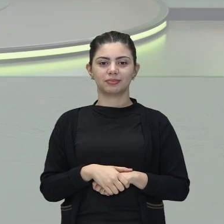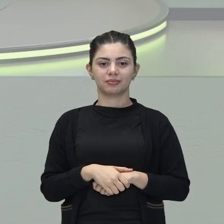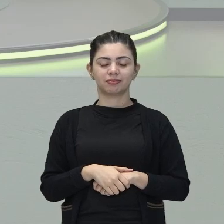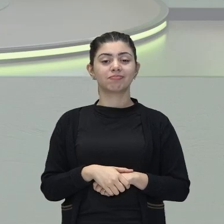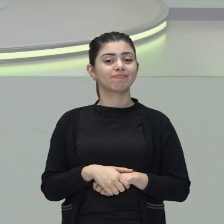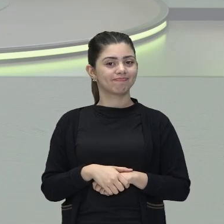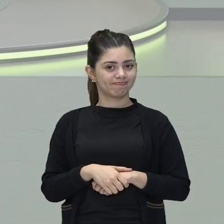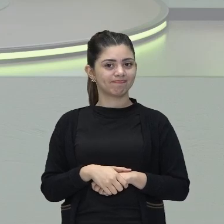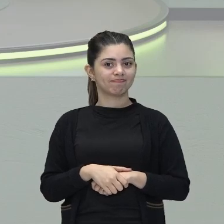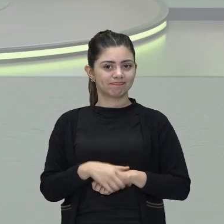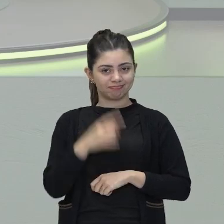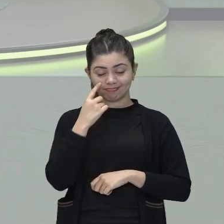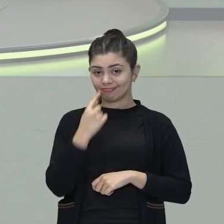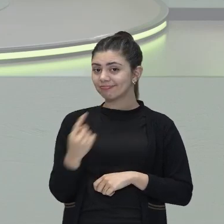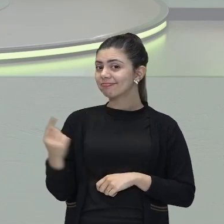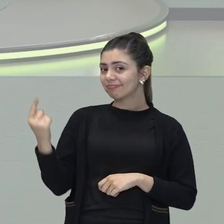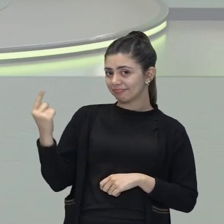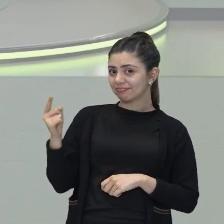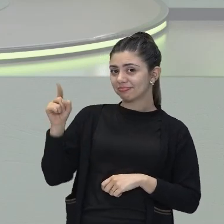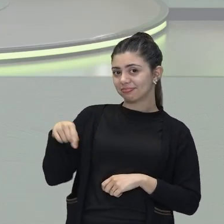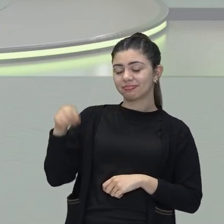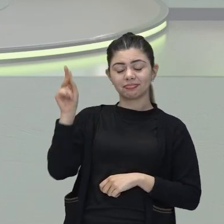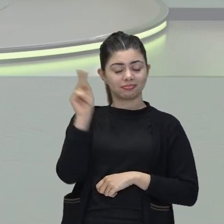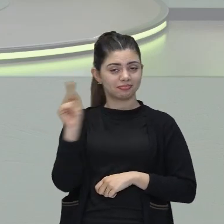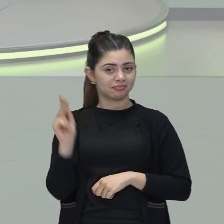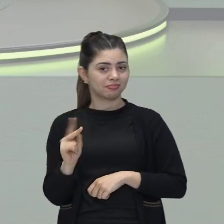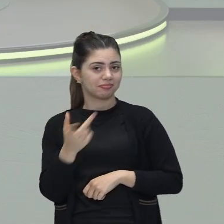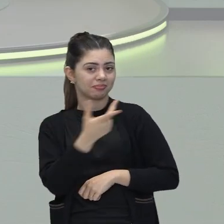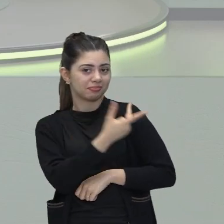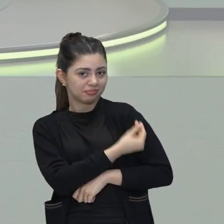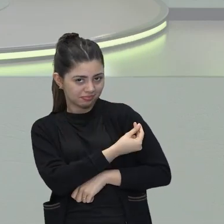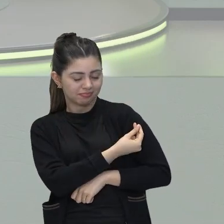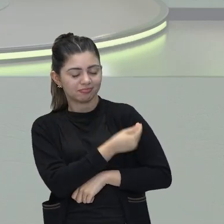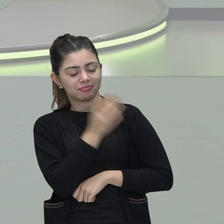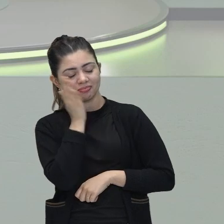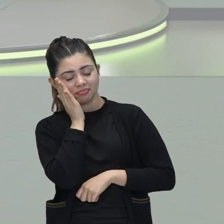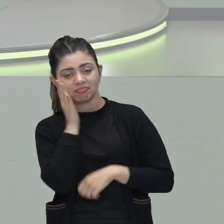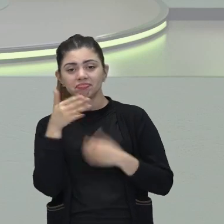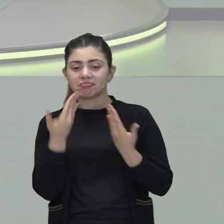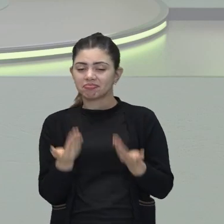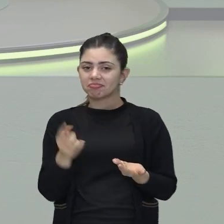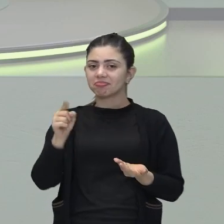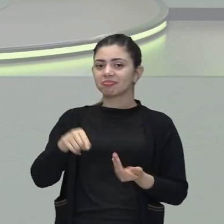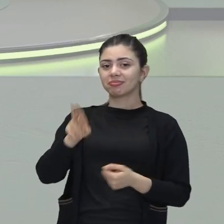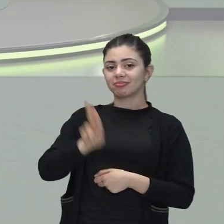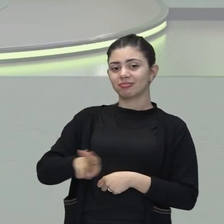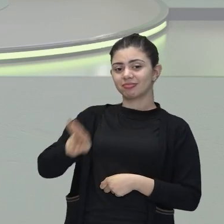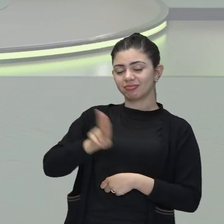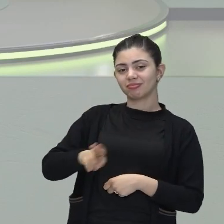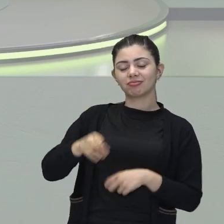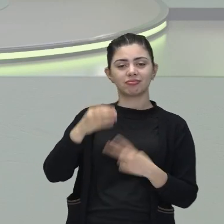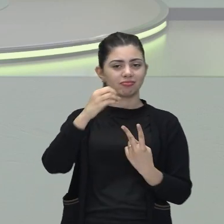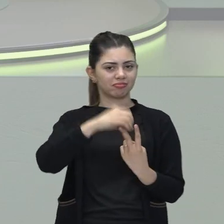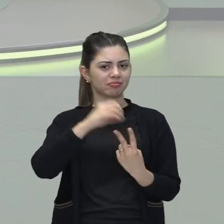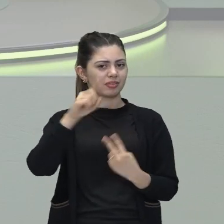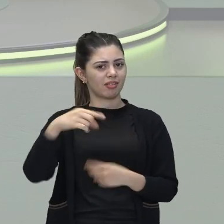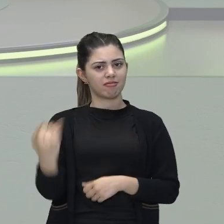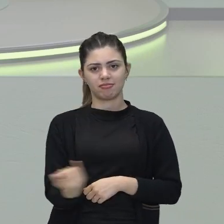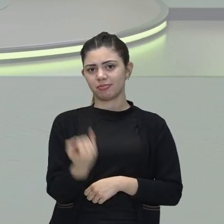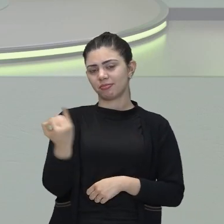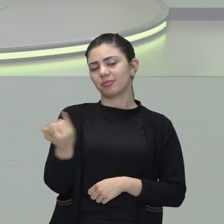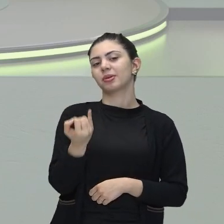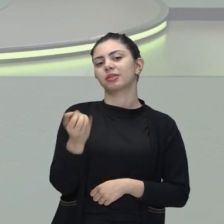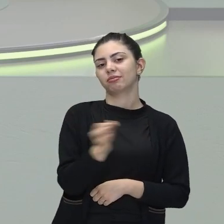Muito bem, então vocês viram aí a história da anestesia, né, para ver a utilização dos éteres, a importância dos